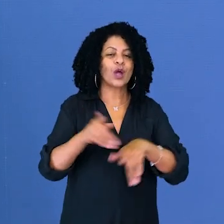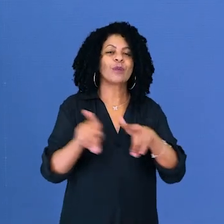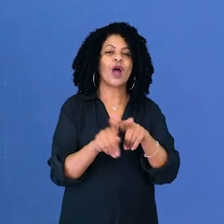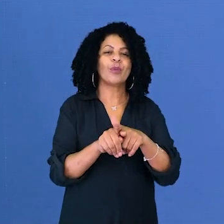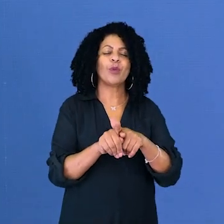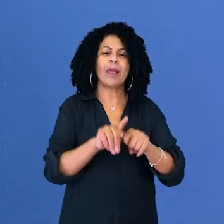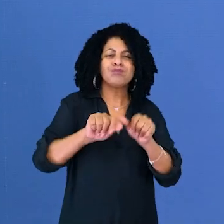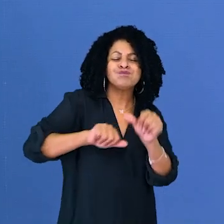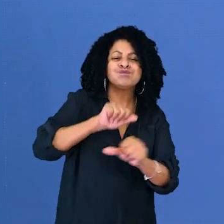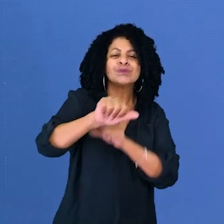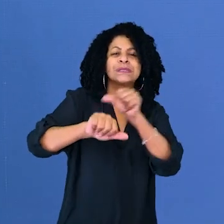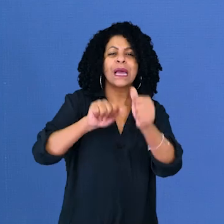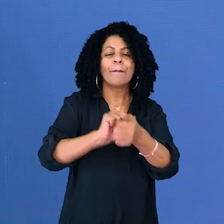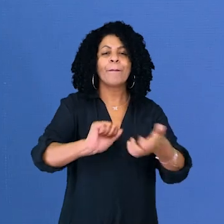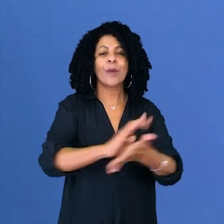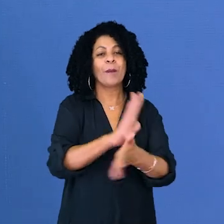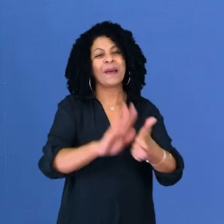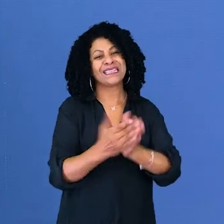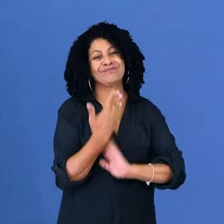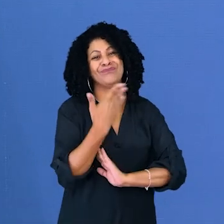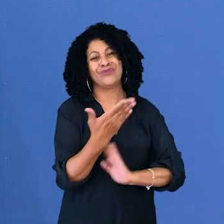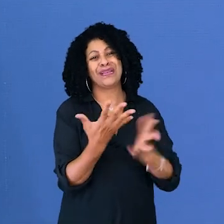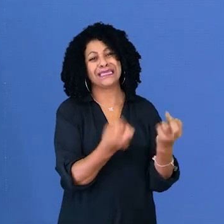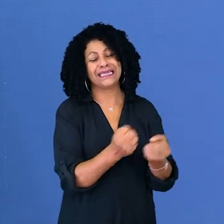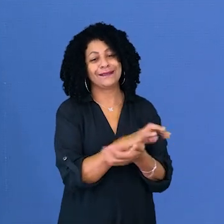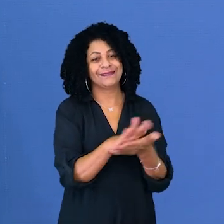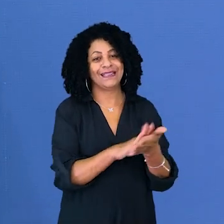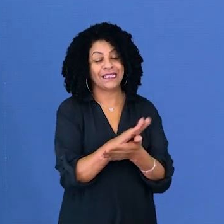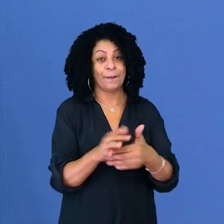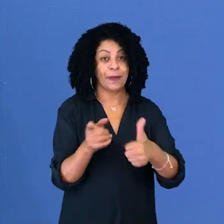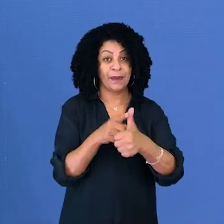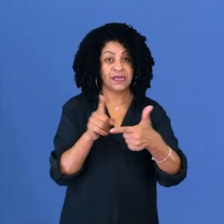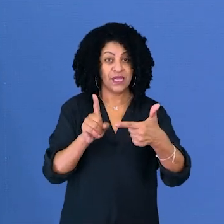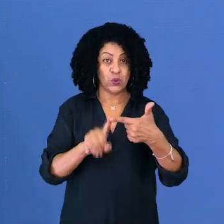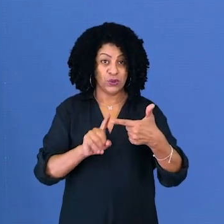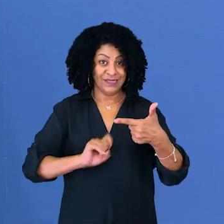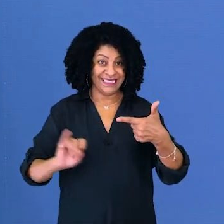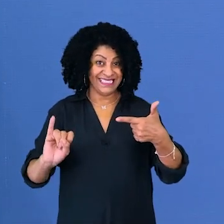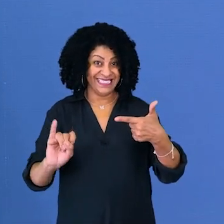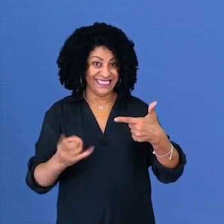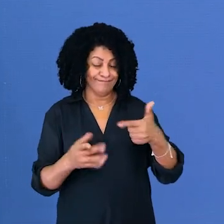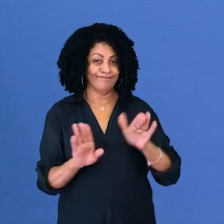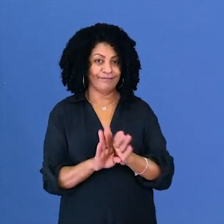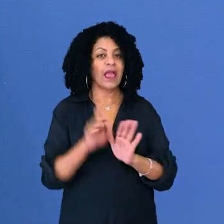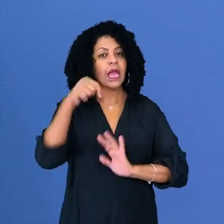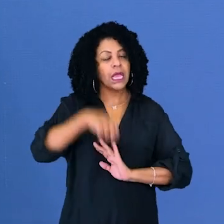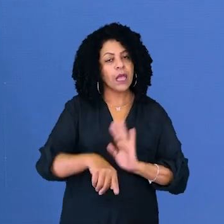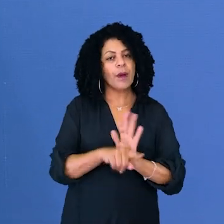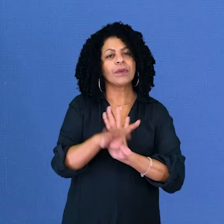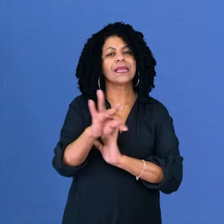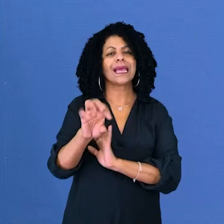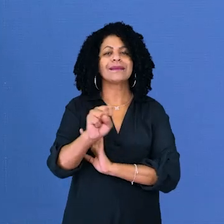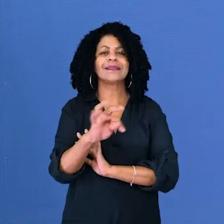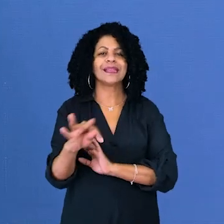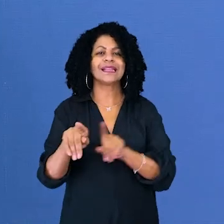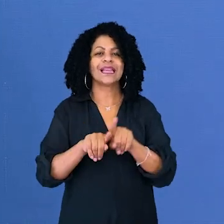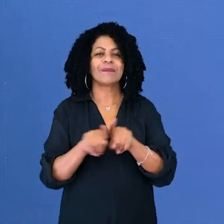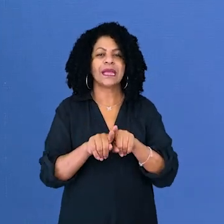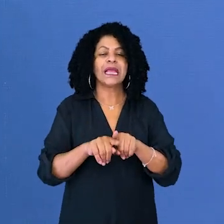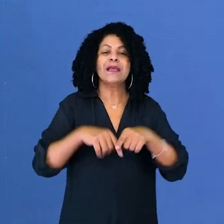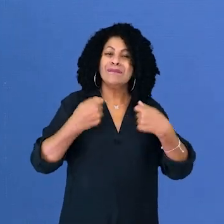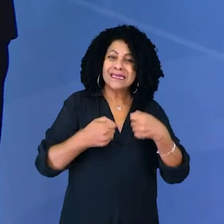para tentar reverter a demissão, mas teve o pedido negado em primeira e segunda instâncias. Aqui no TST, no entanto, ela conseguiu que o caso